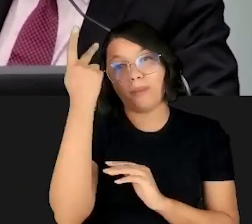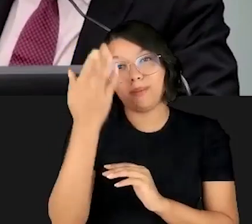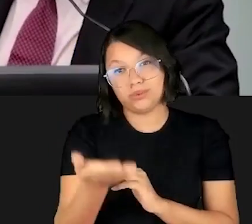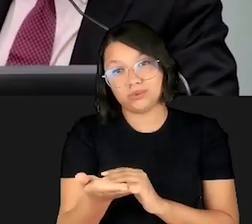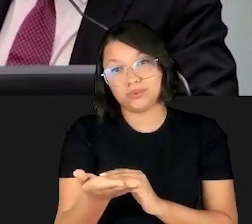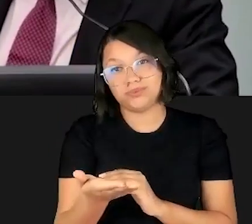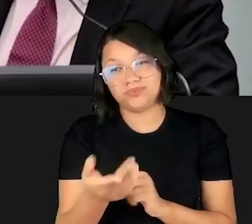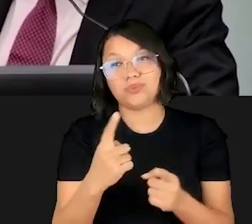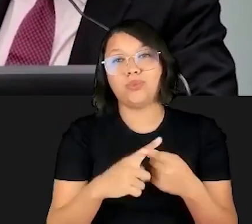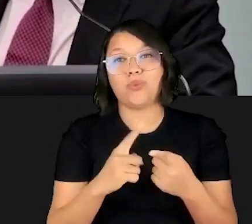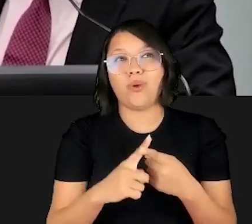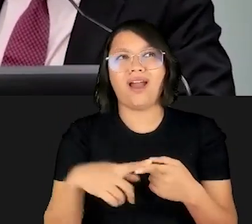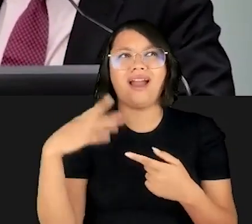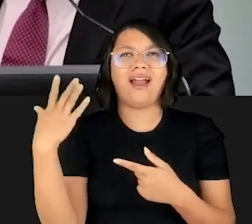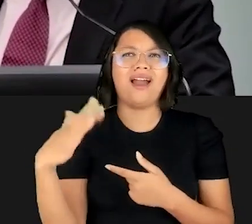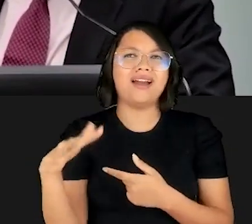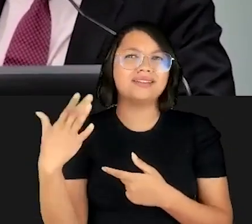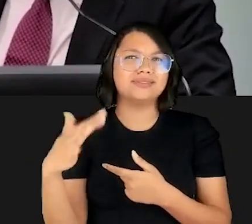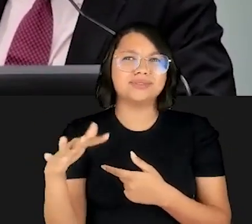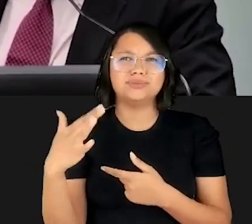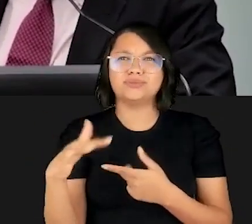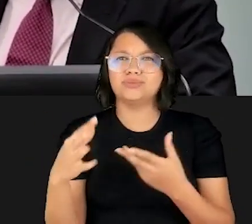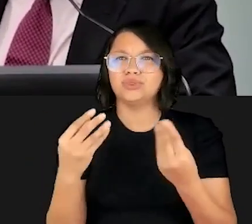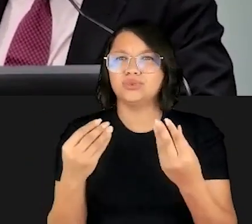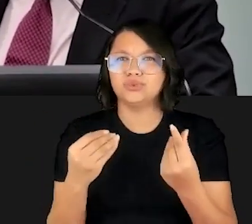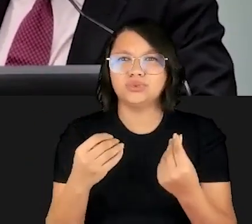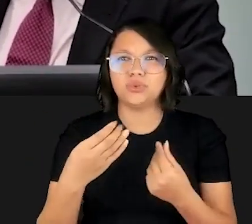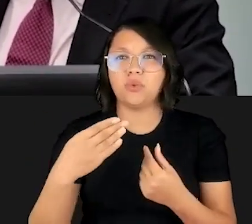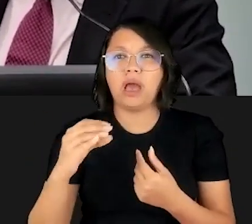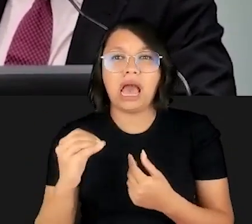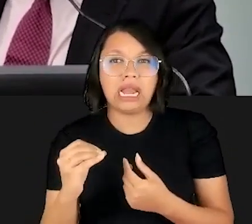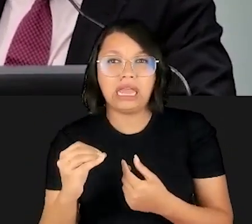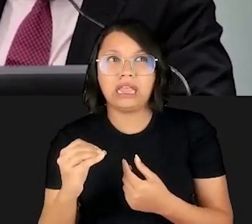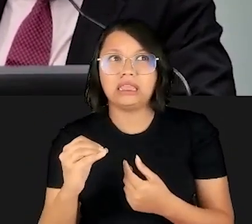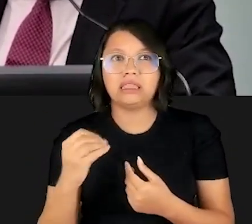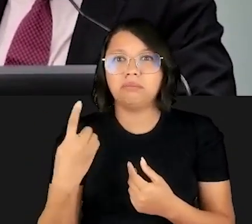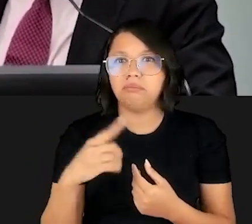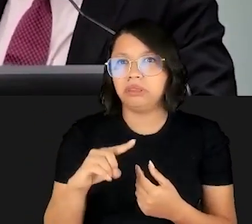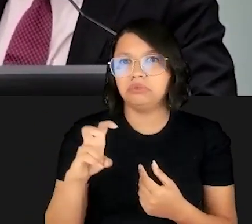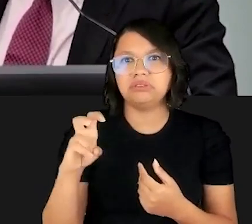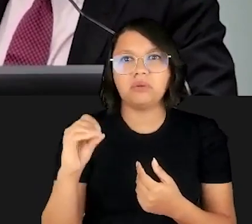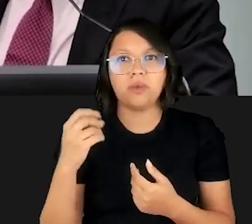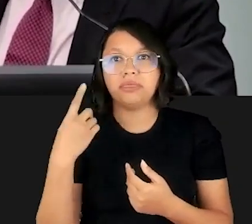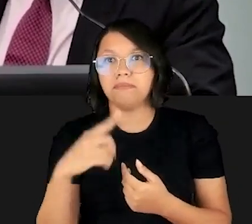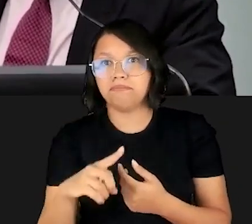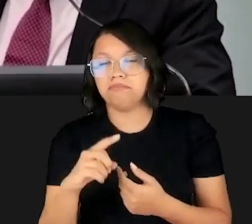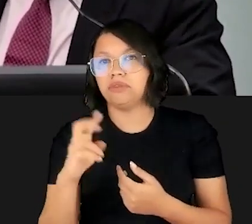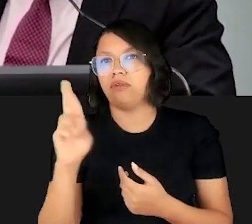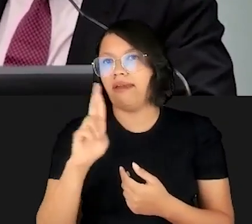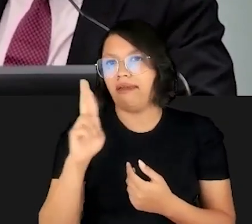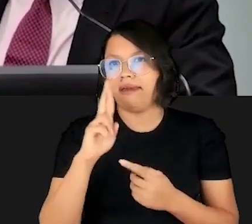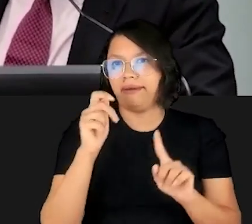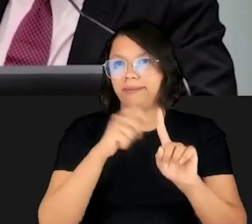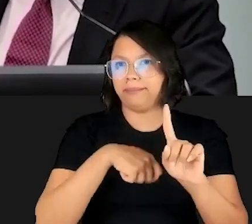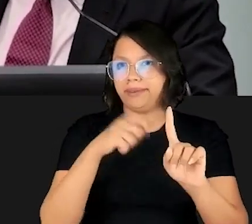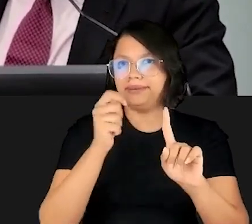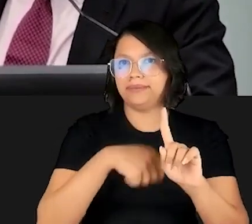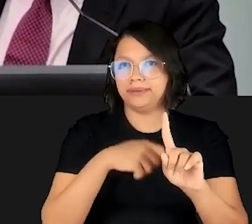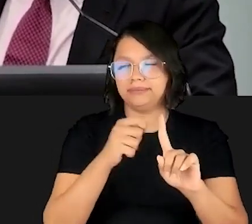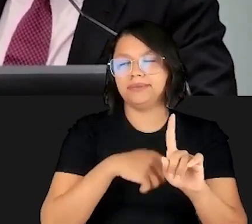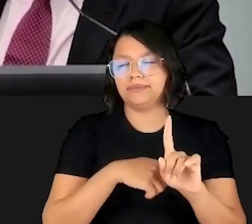é extremamente caro. Imunoterapia é tratamento de 40, 50 mil reais por mês, custo do